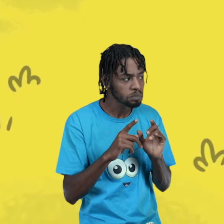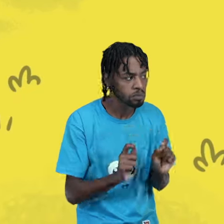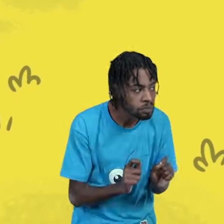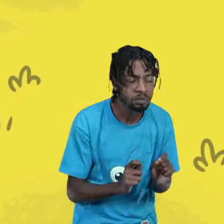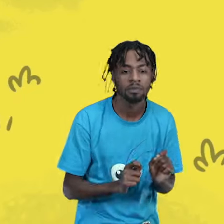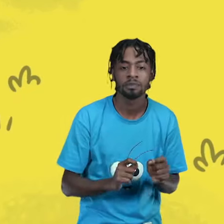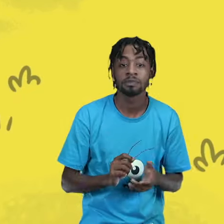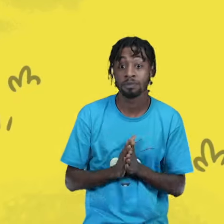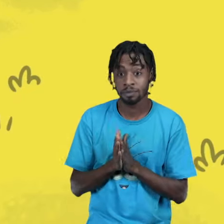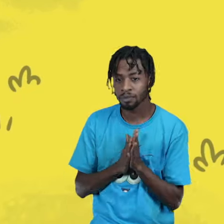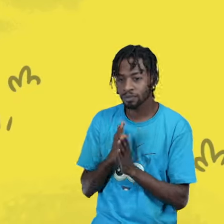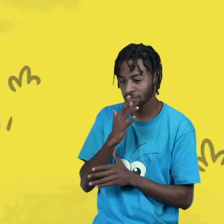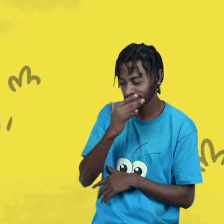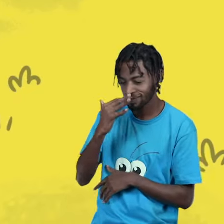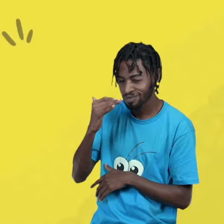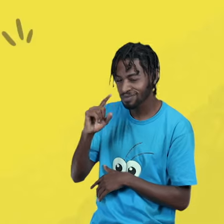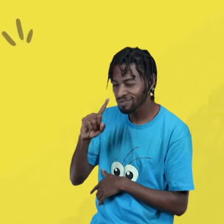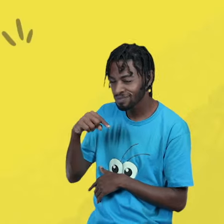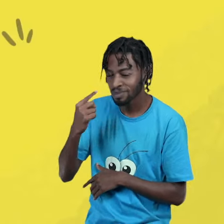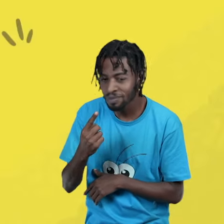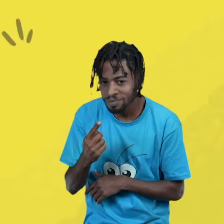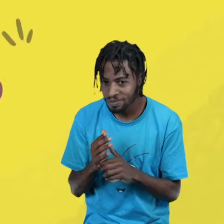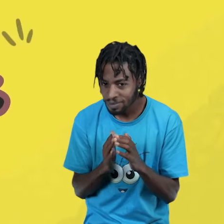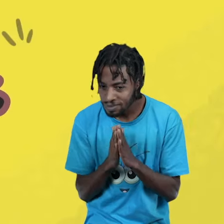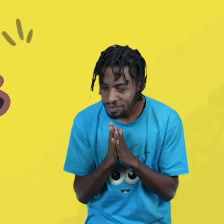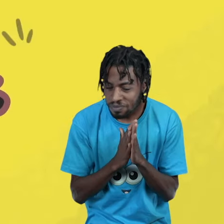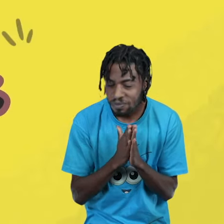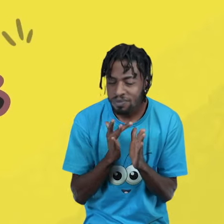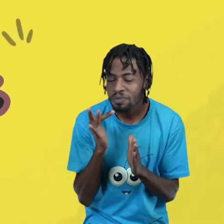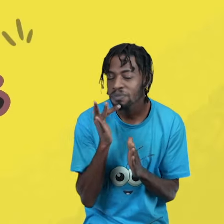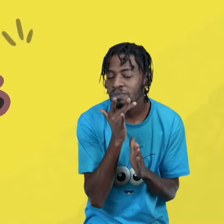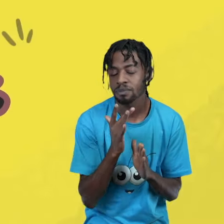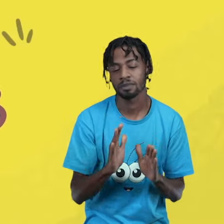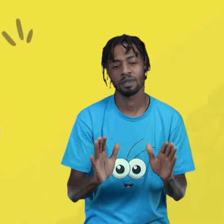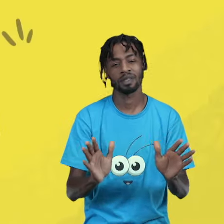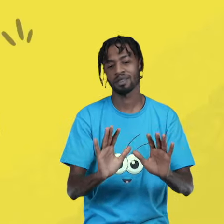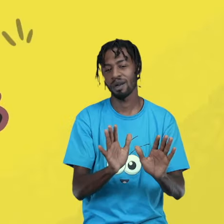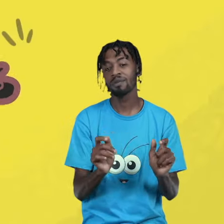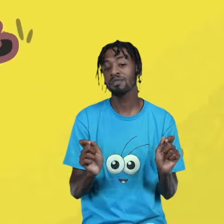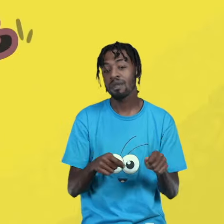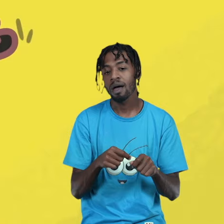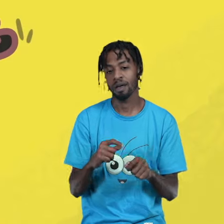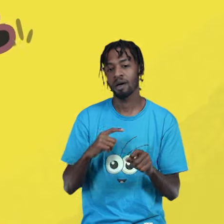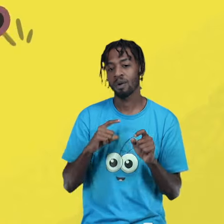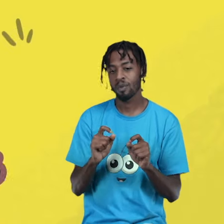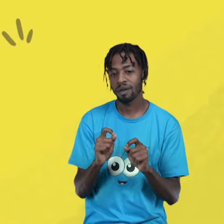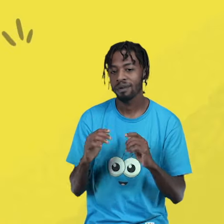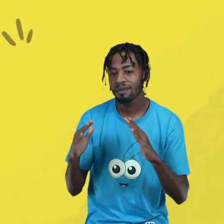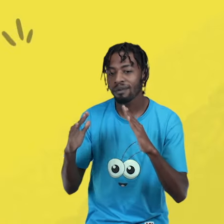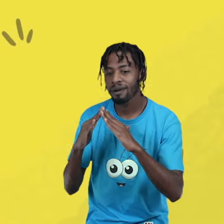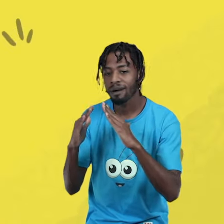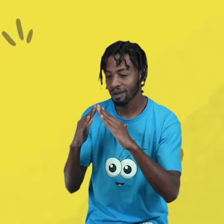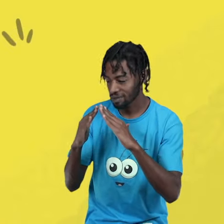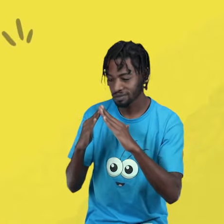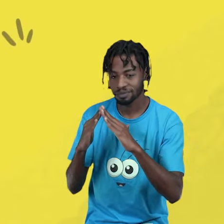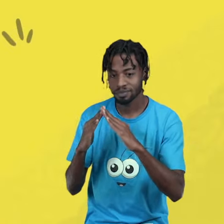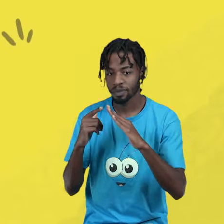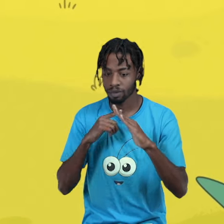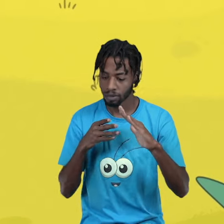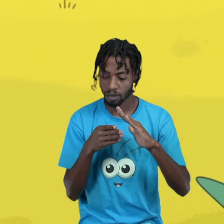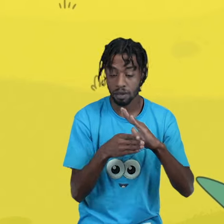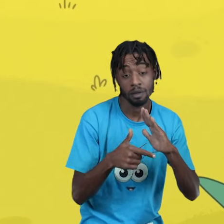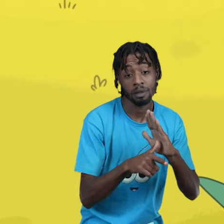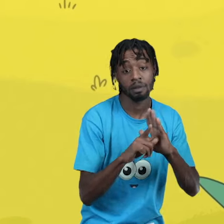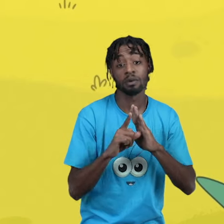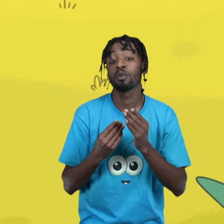gostoso de torta de maçã mais tarde Não, Alex! Que podemos entrar na casa dentro da cesta de maçãs